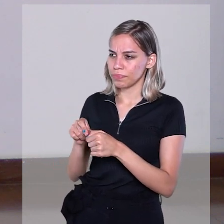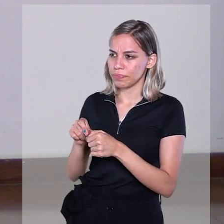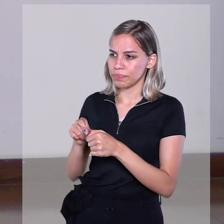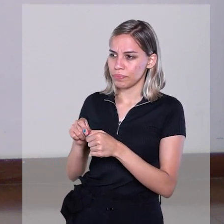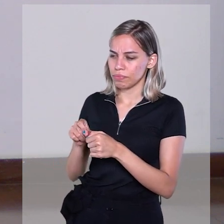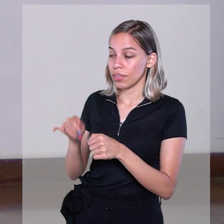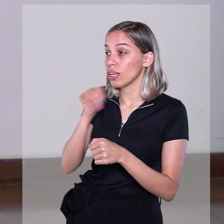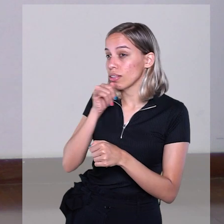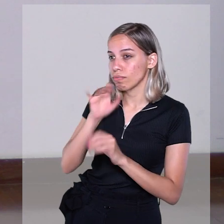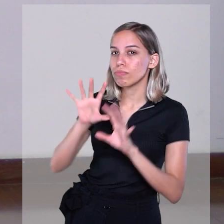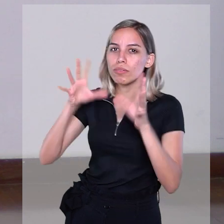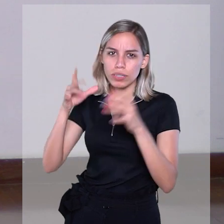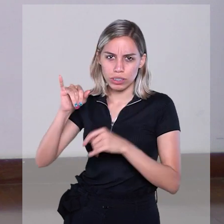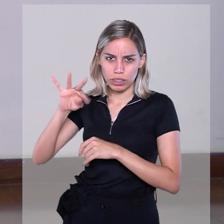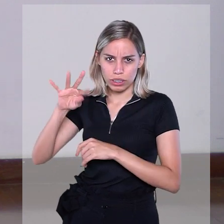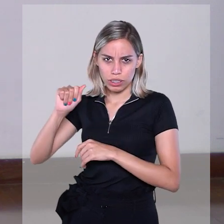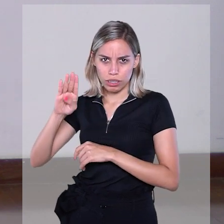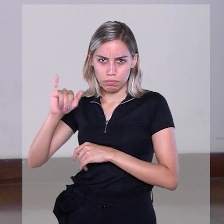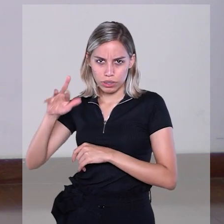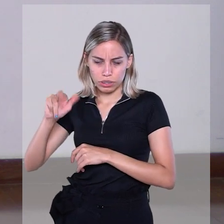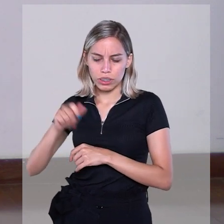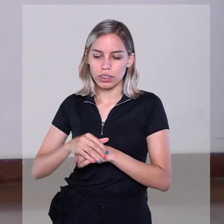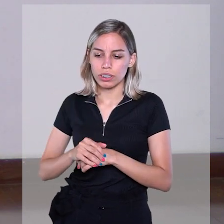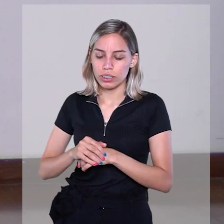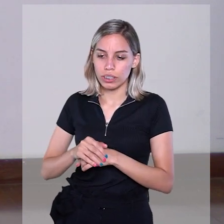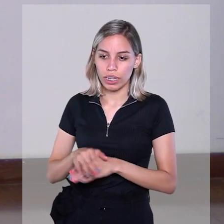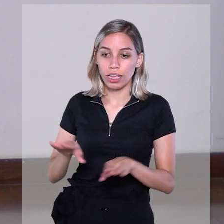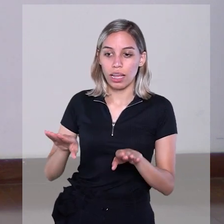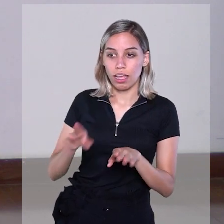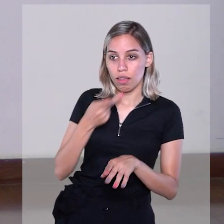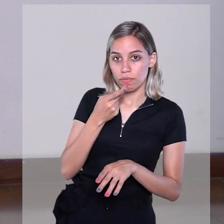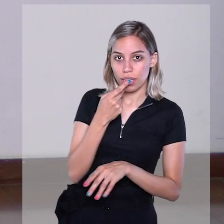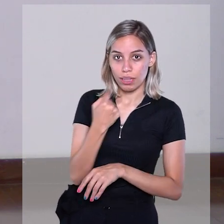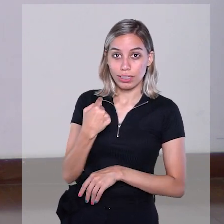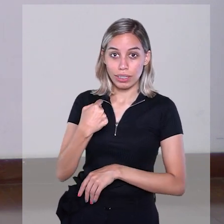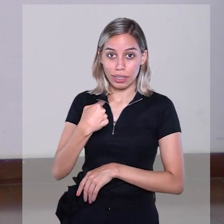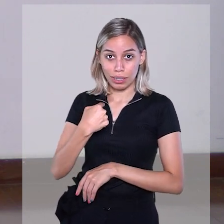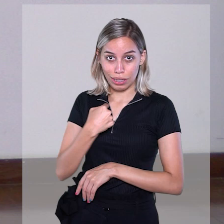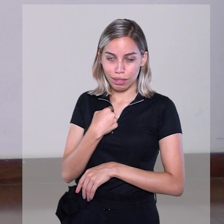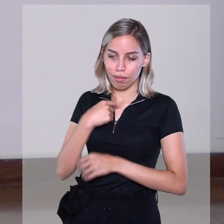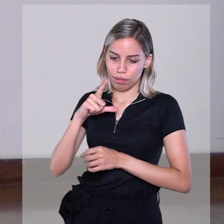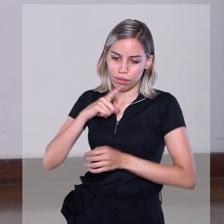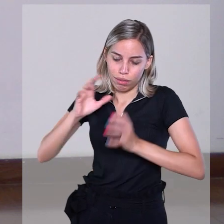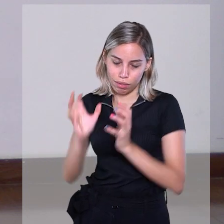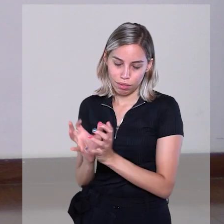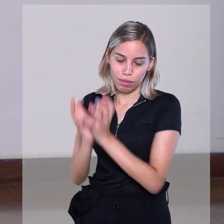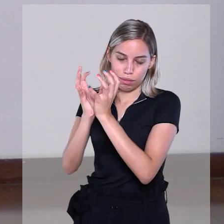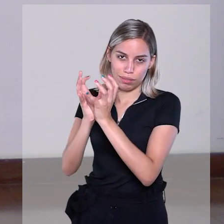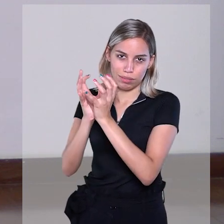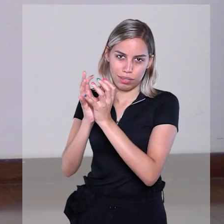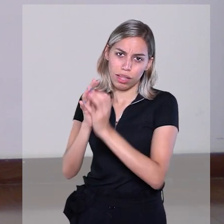e decide que eu serei o homenageado, é bonito no plano simbólico, mas precisa ter